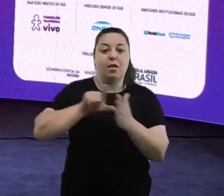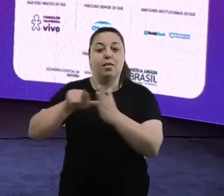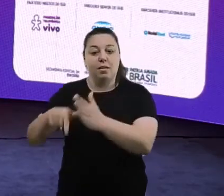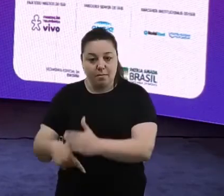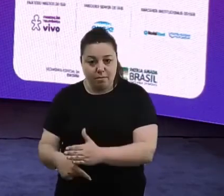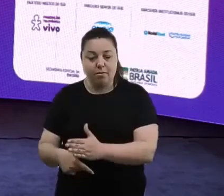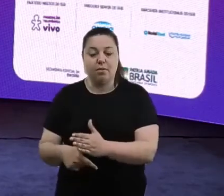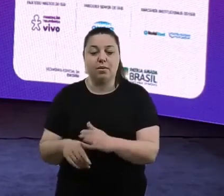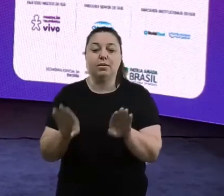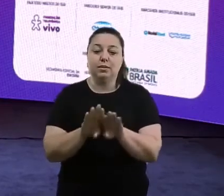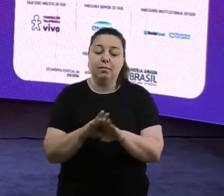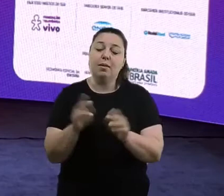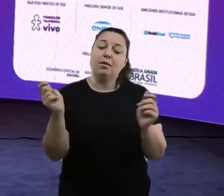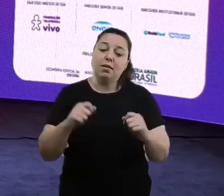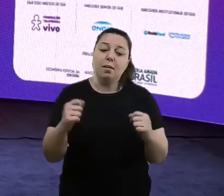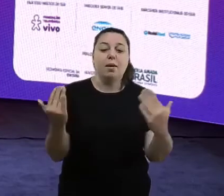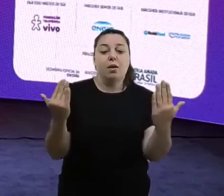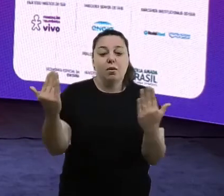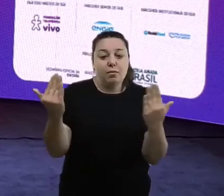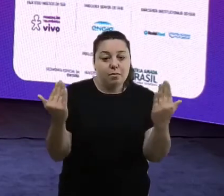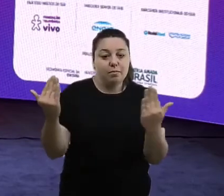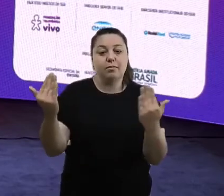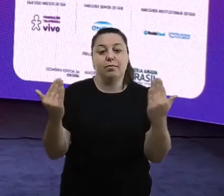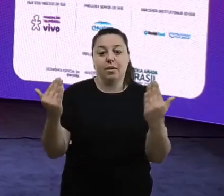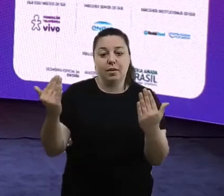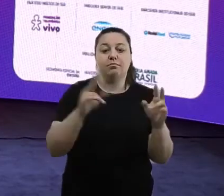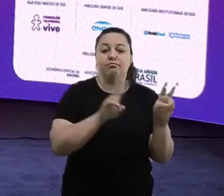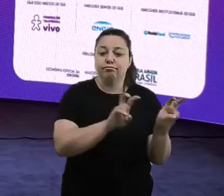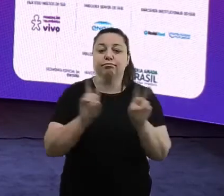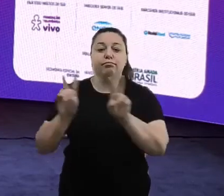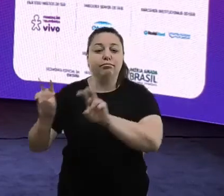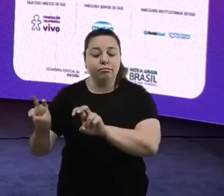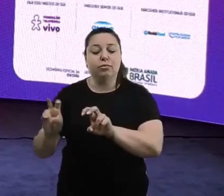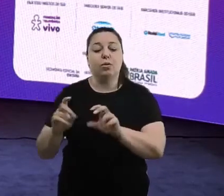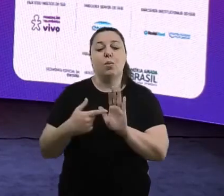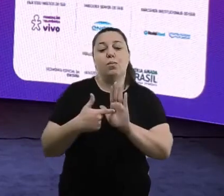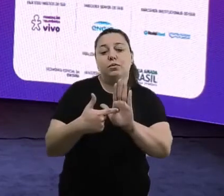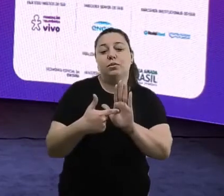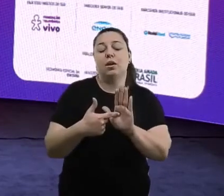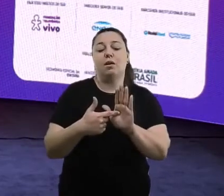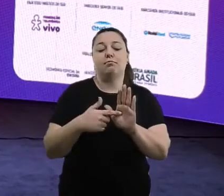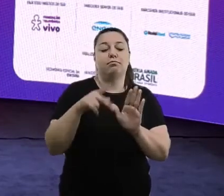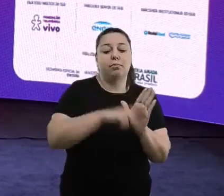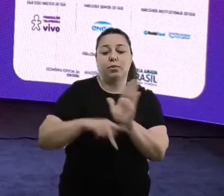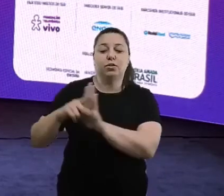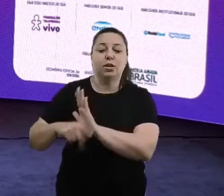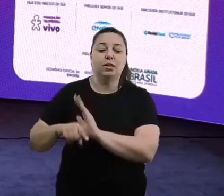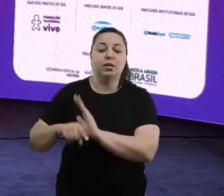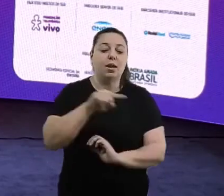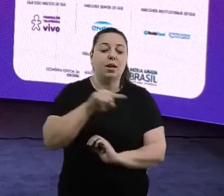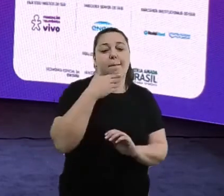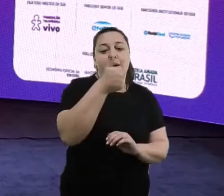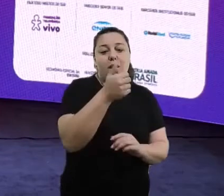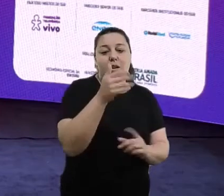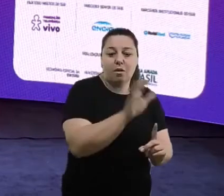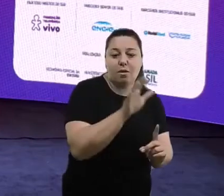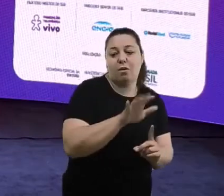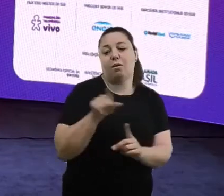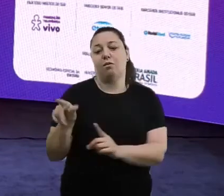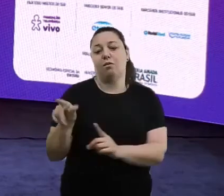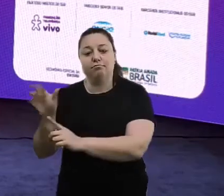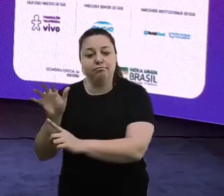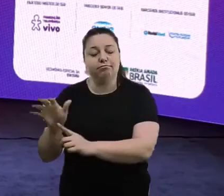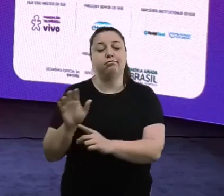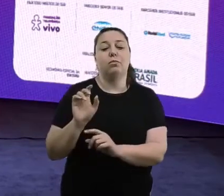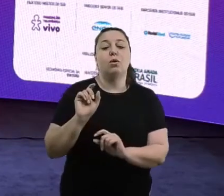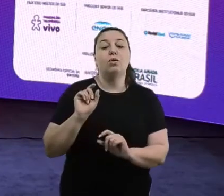iniciativas similares para entender quais que estão gerando um impacto melhor numa determinada área e quais que são as melhorias que a gente pode ter